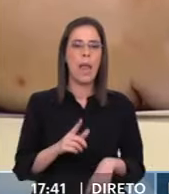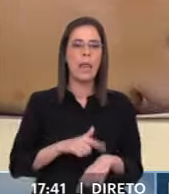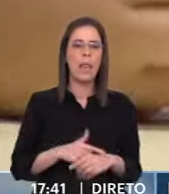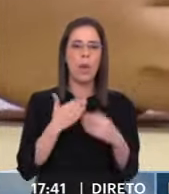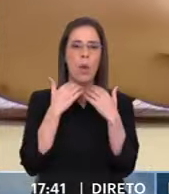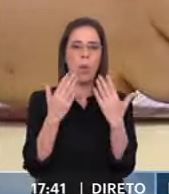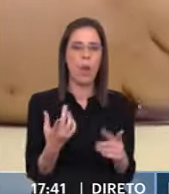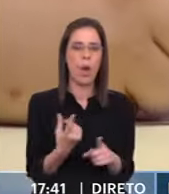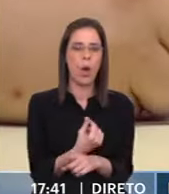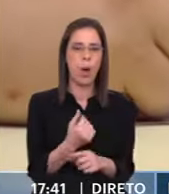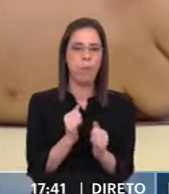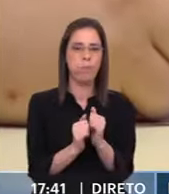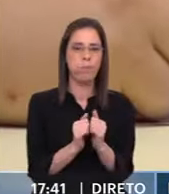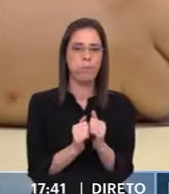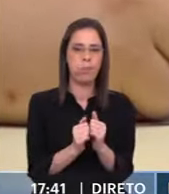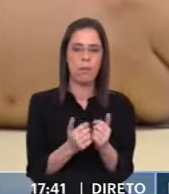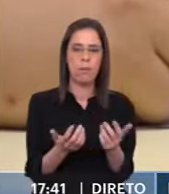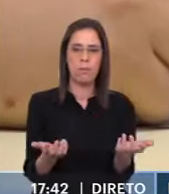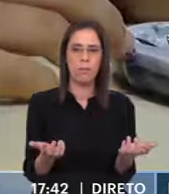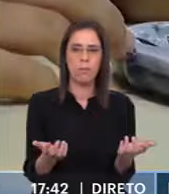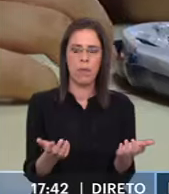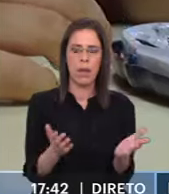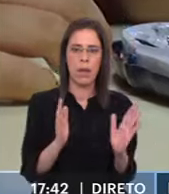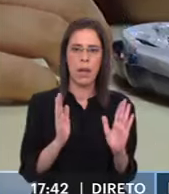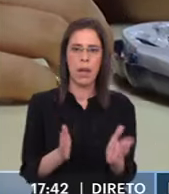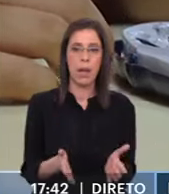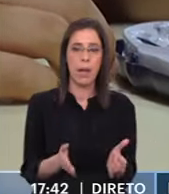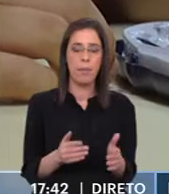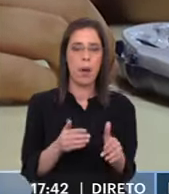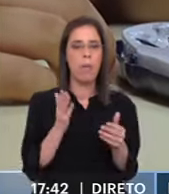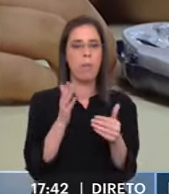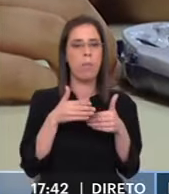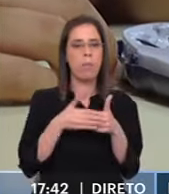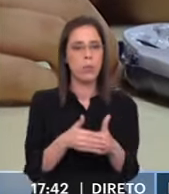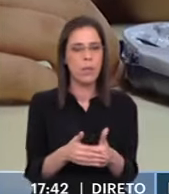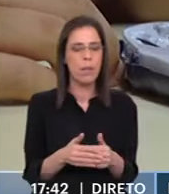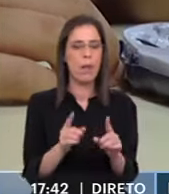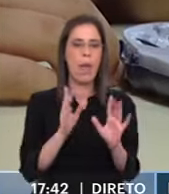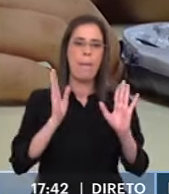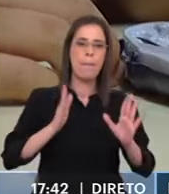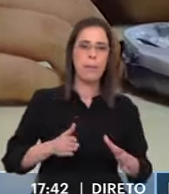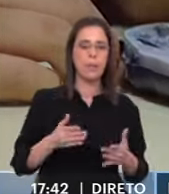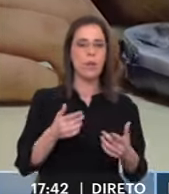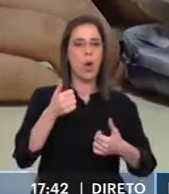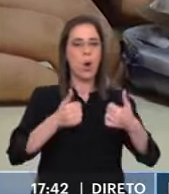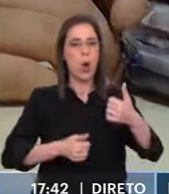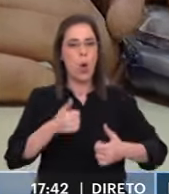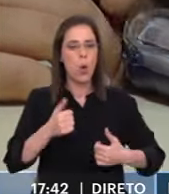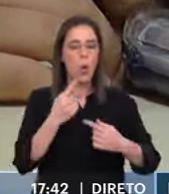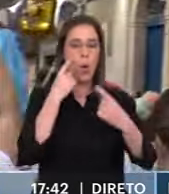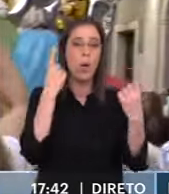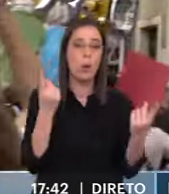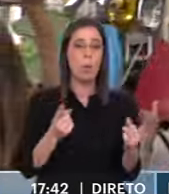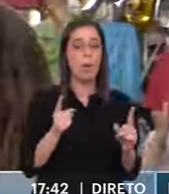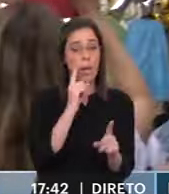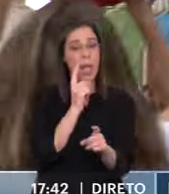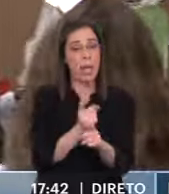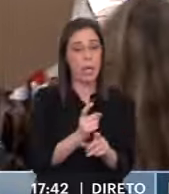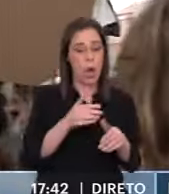para comprar o papel, porque são necessários os procedimentos, enfim, que um concurso público, e bem,